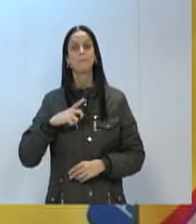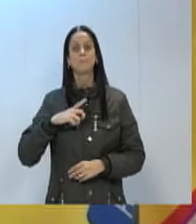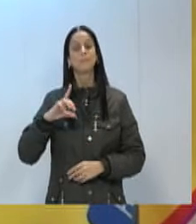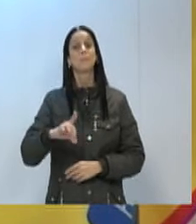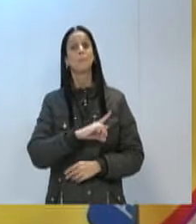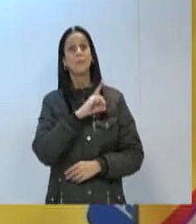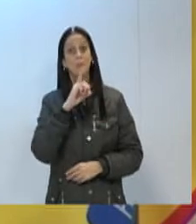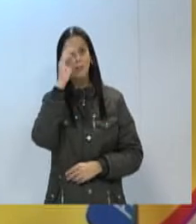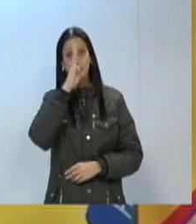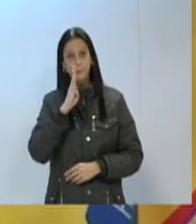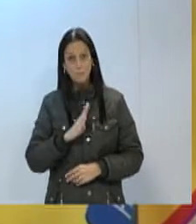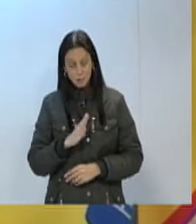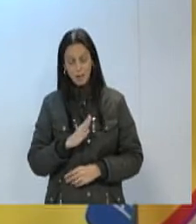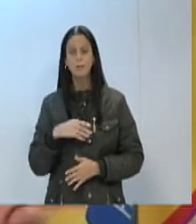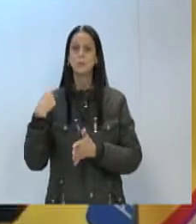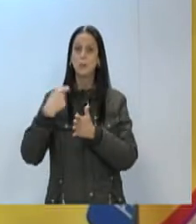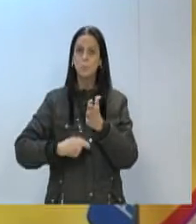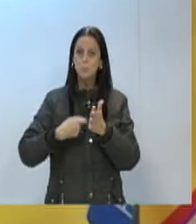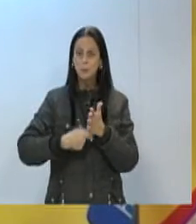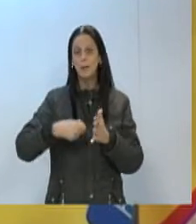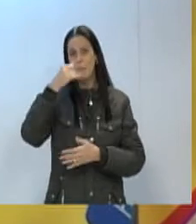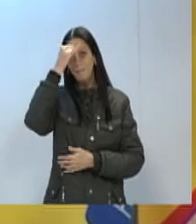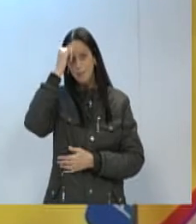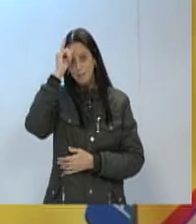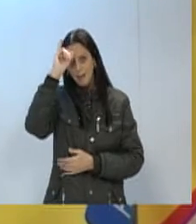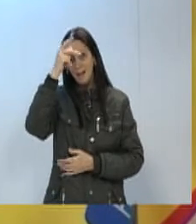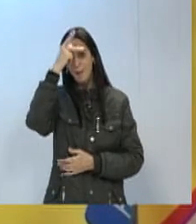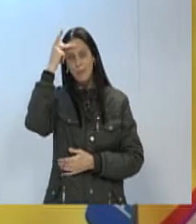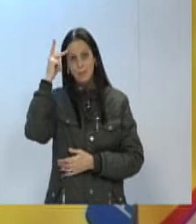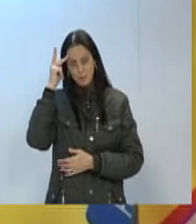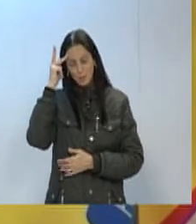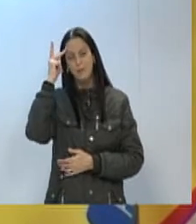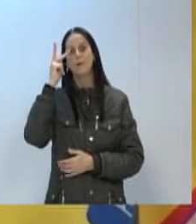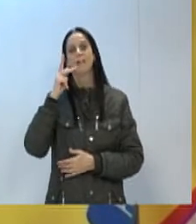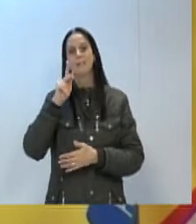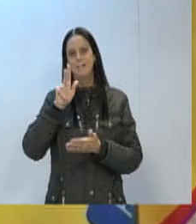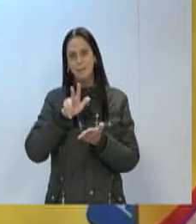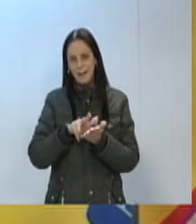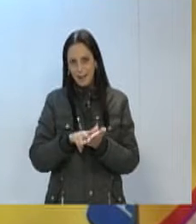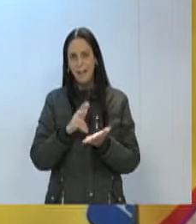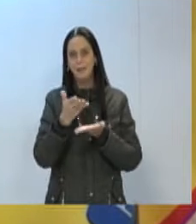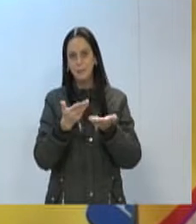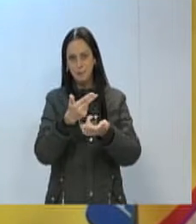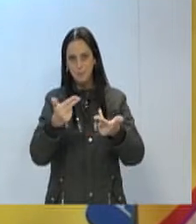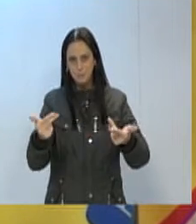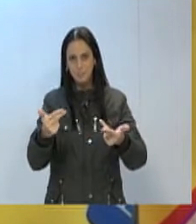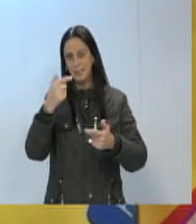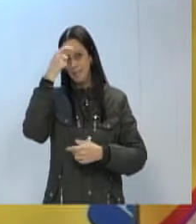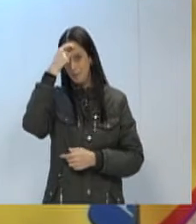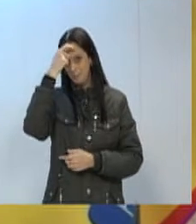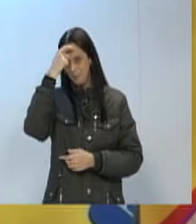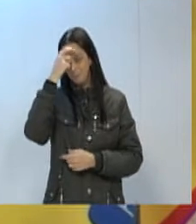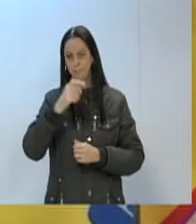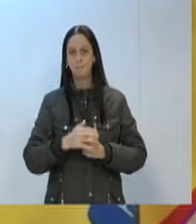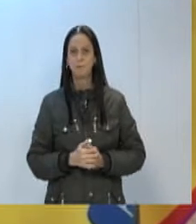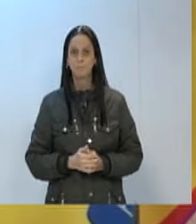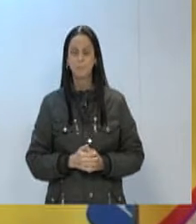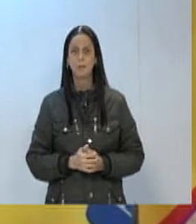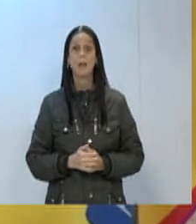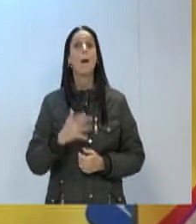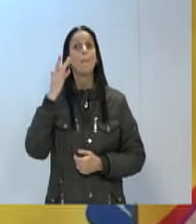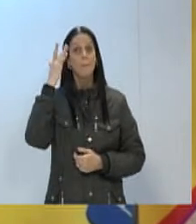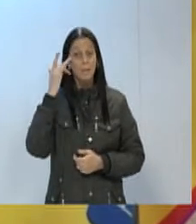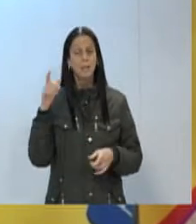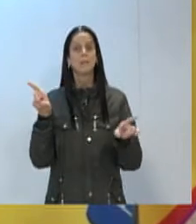de luta antimanicomial é comemorado no 18 de Maio também junto com amanhã